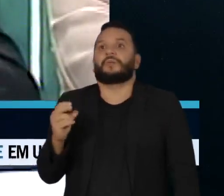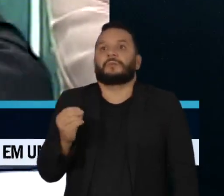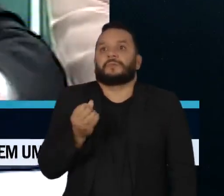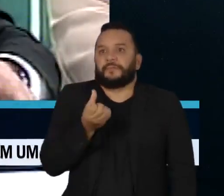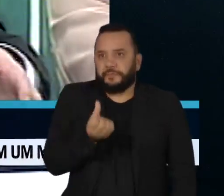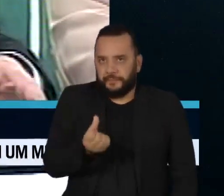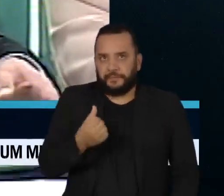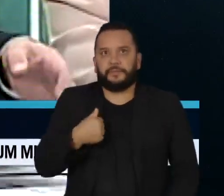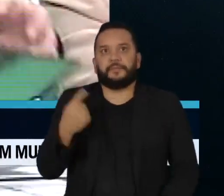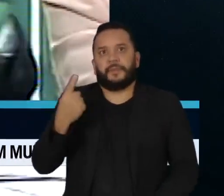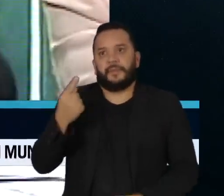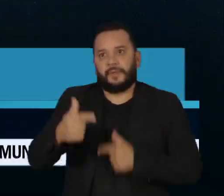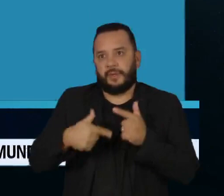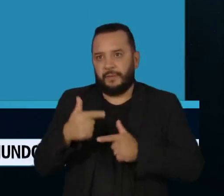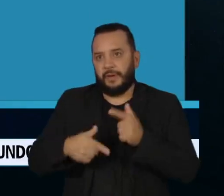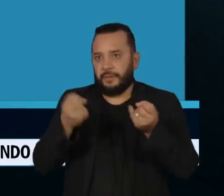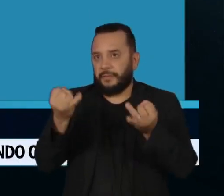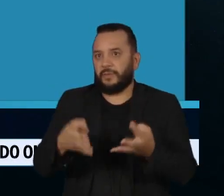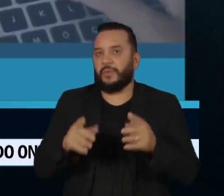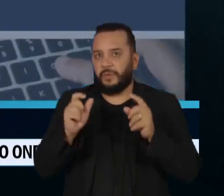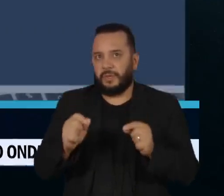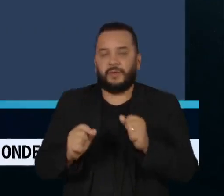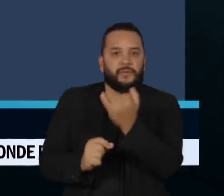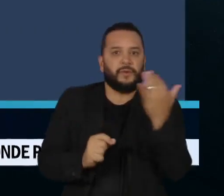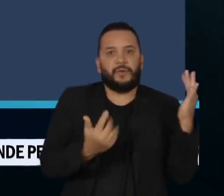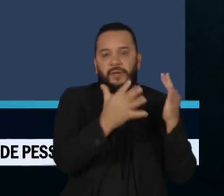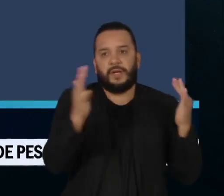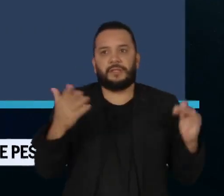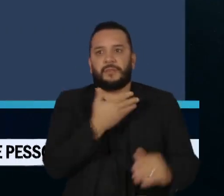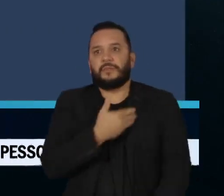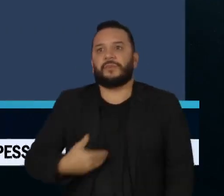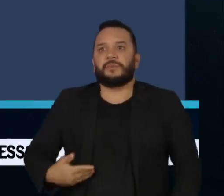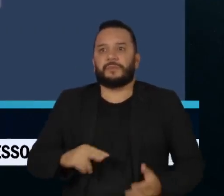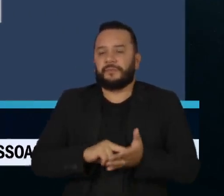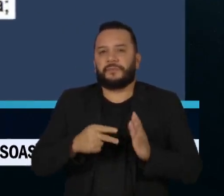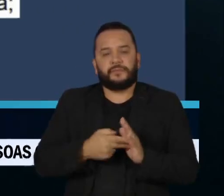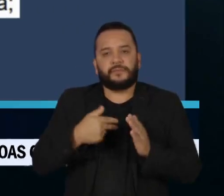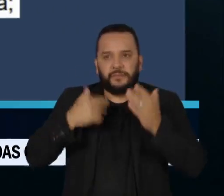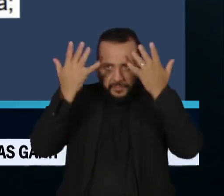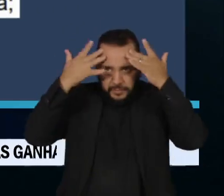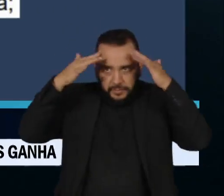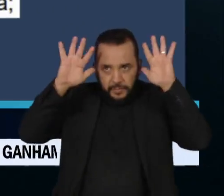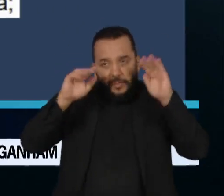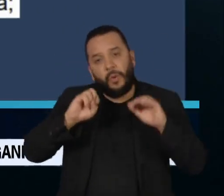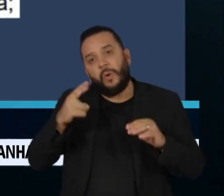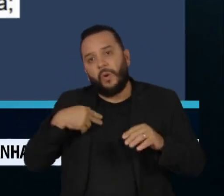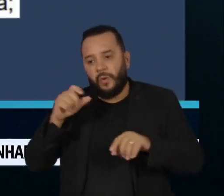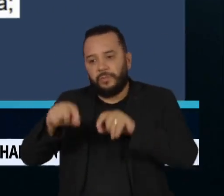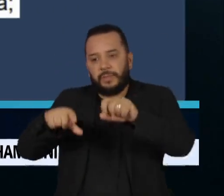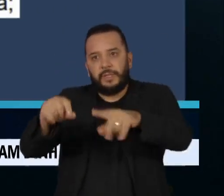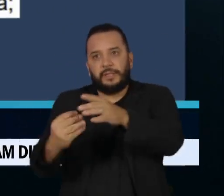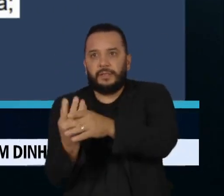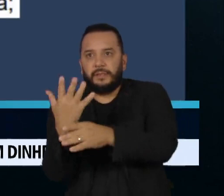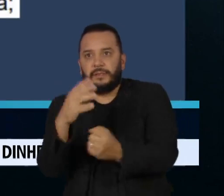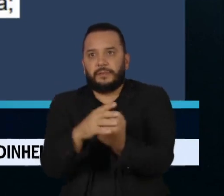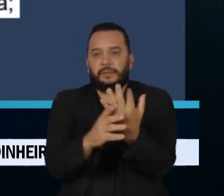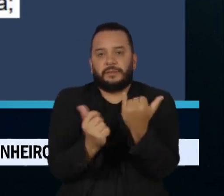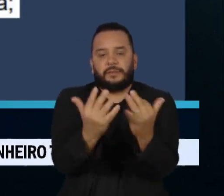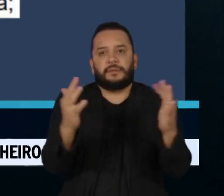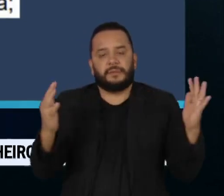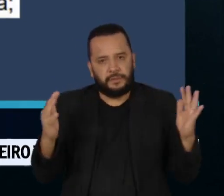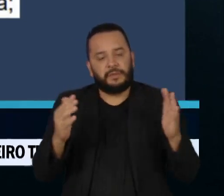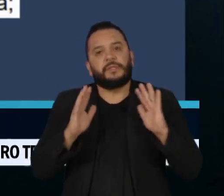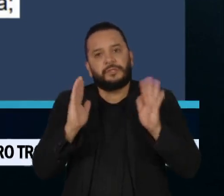durante seu primeiro mandato, é clara. Florestas públicas são florestas naturais ou plantadas, localizadas nos diversos